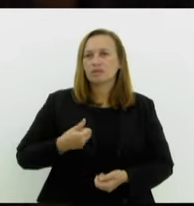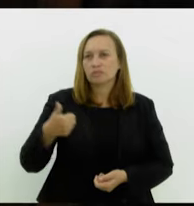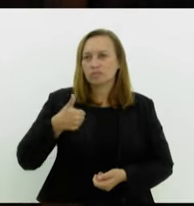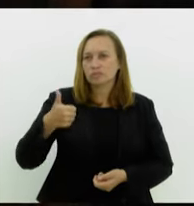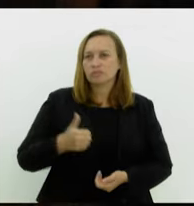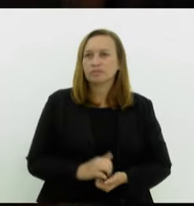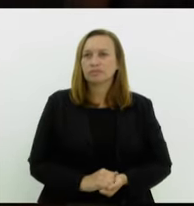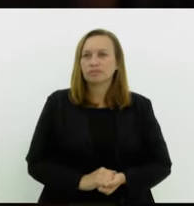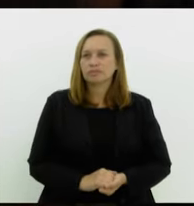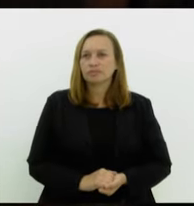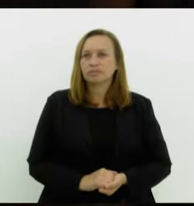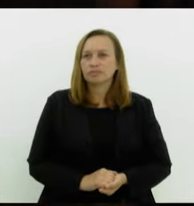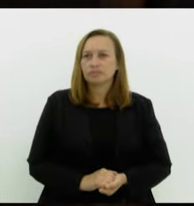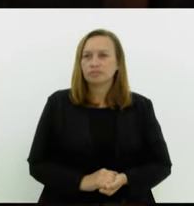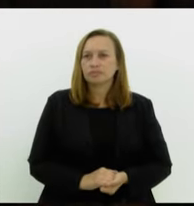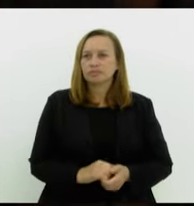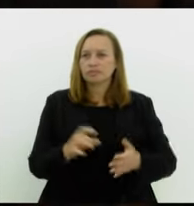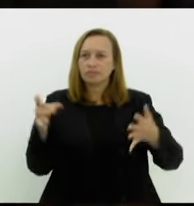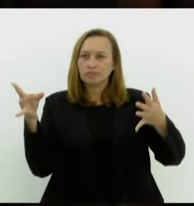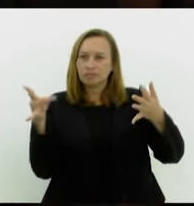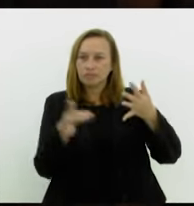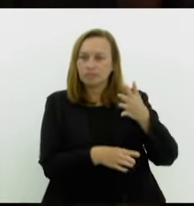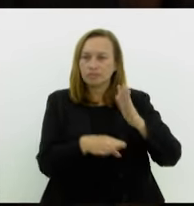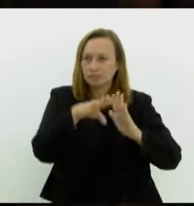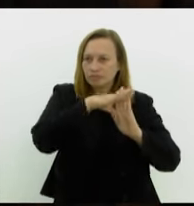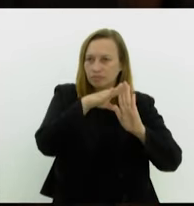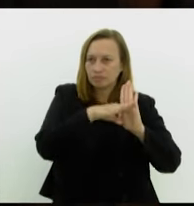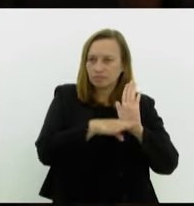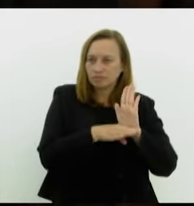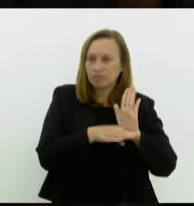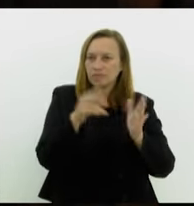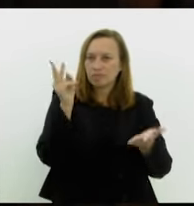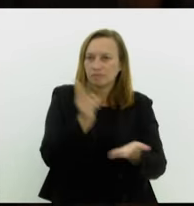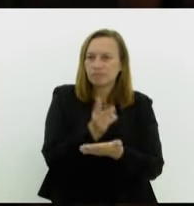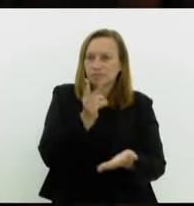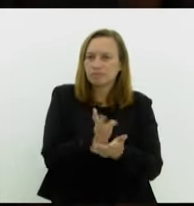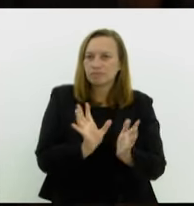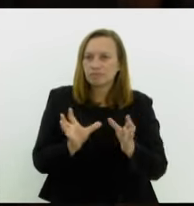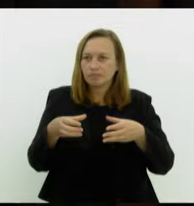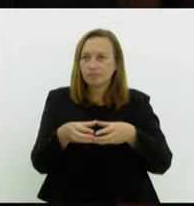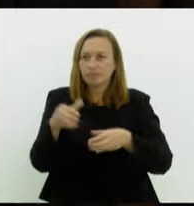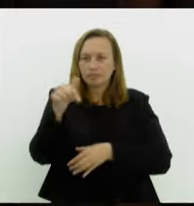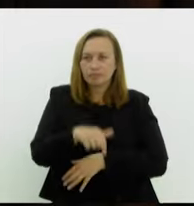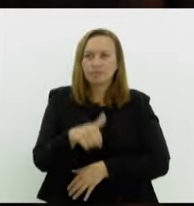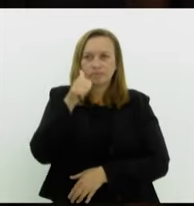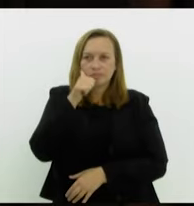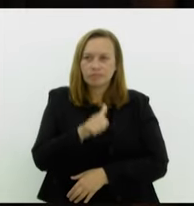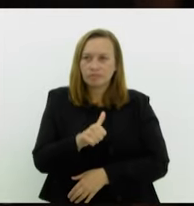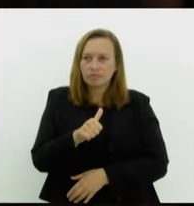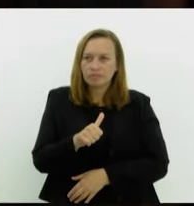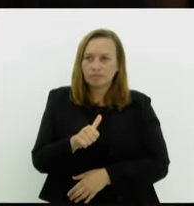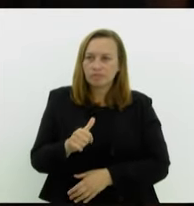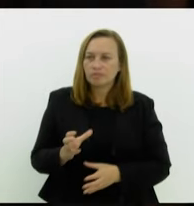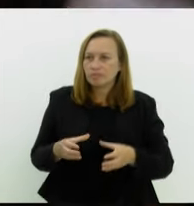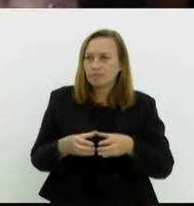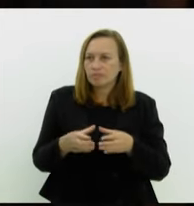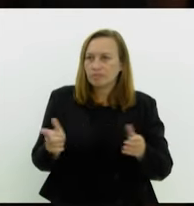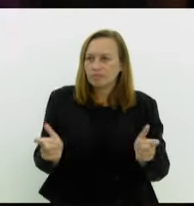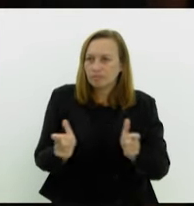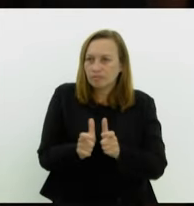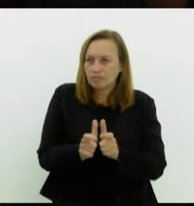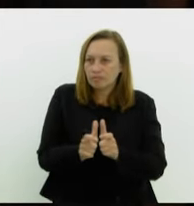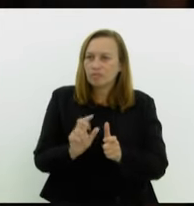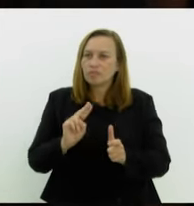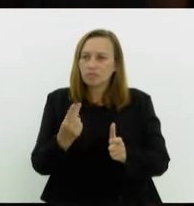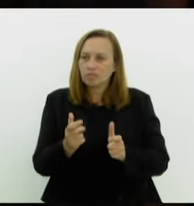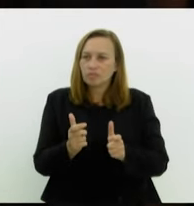um ela tá lá embaixo mesmo em grupos aqui mulheres minorizados ou em